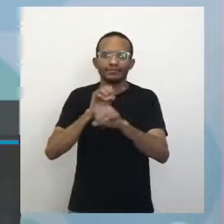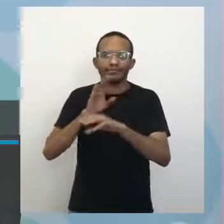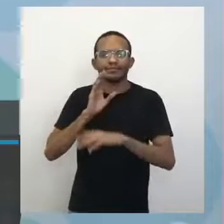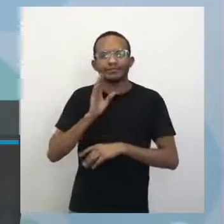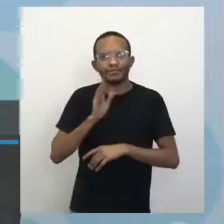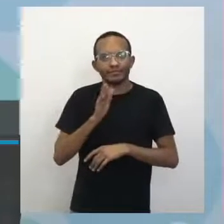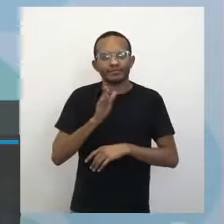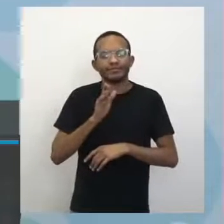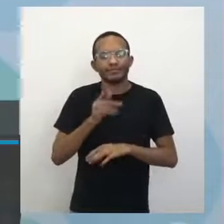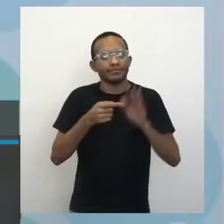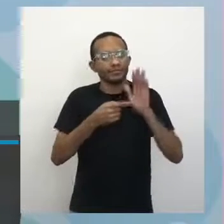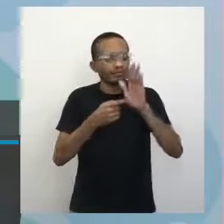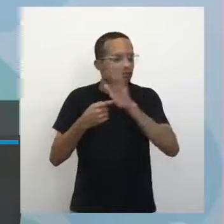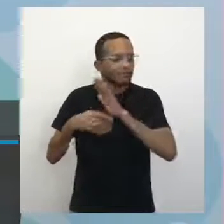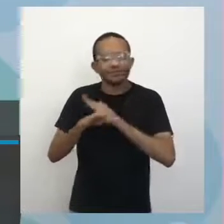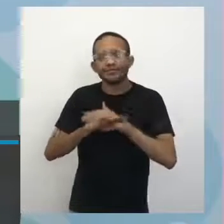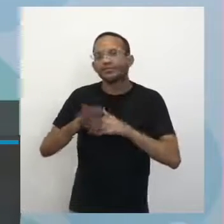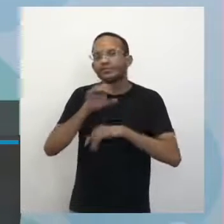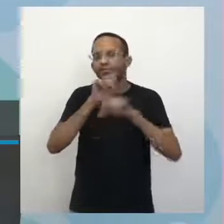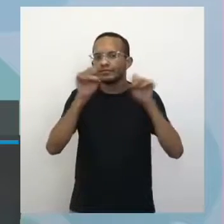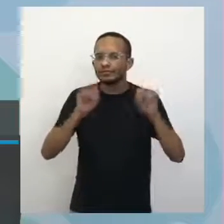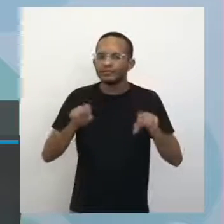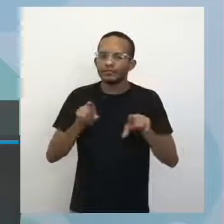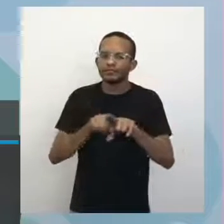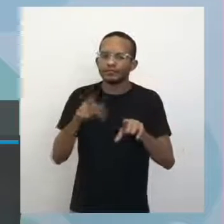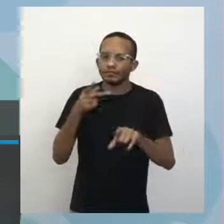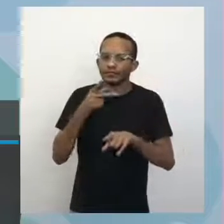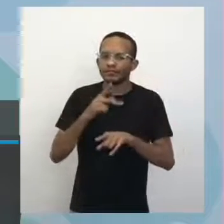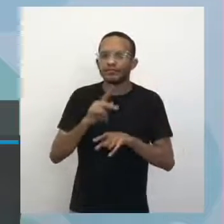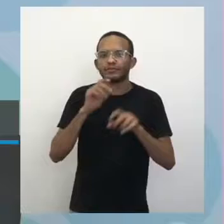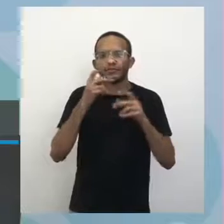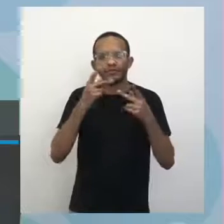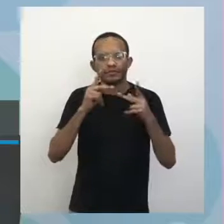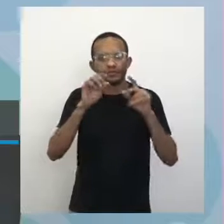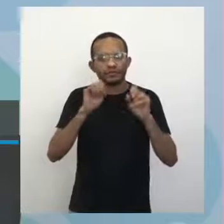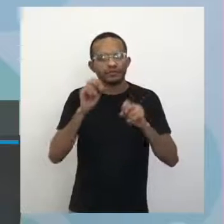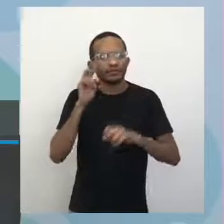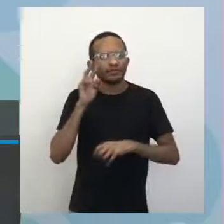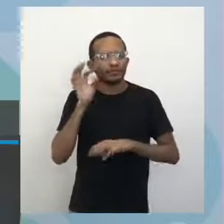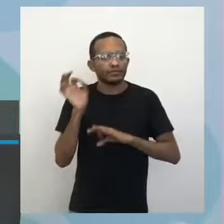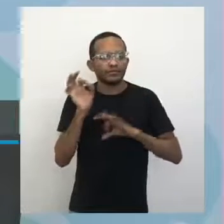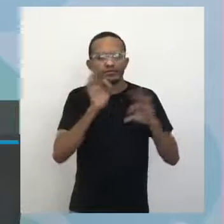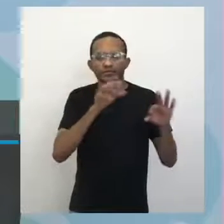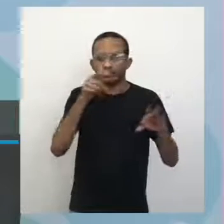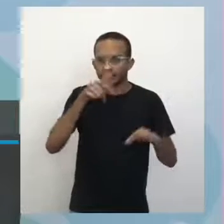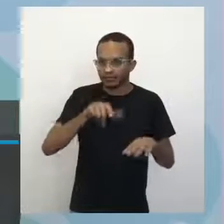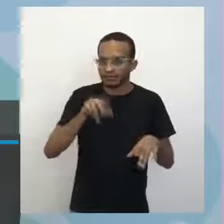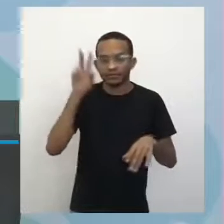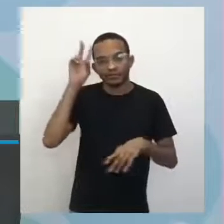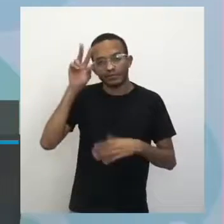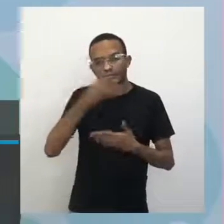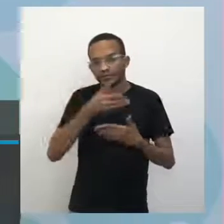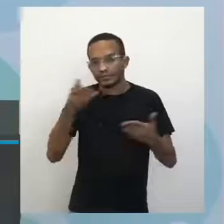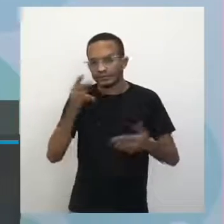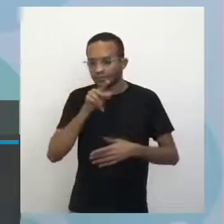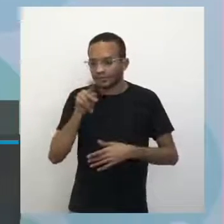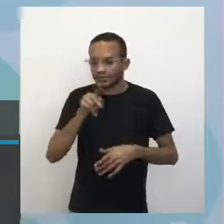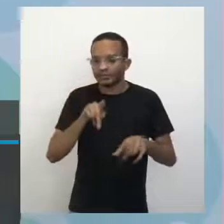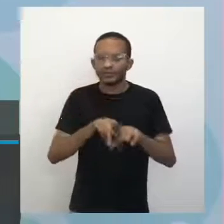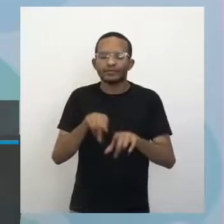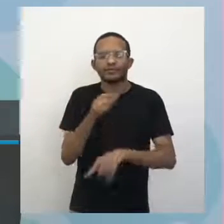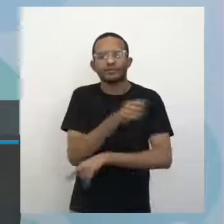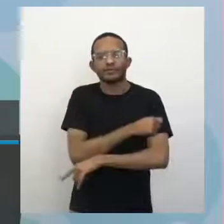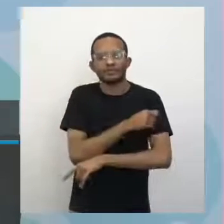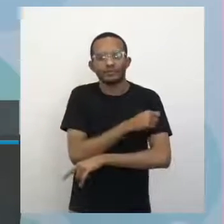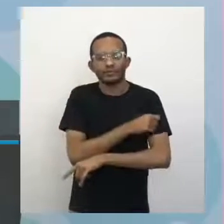foram colocadas lá no sistema, enfim, inclusive esta você pode reassistir. Lembrando aí também a você, professor, aluno que